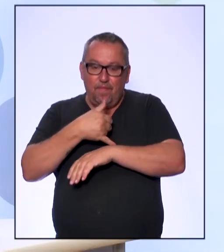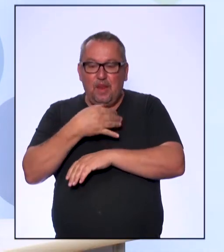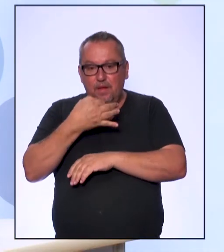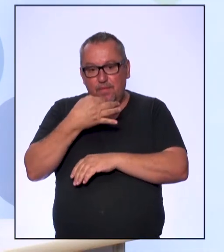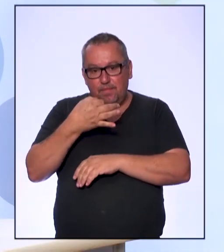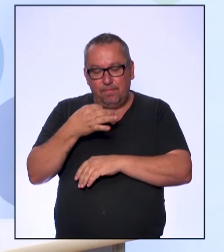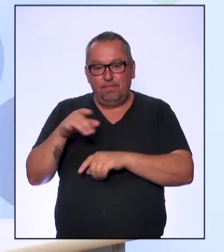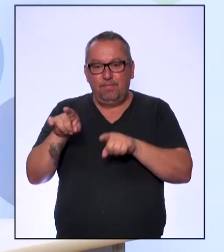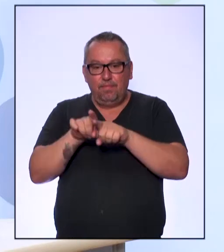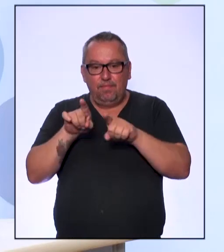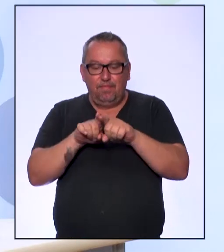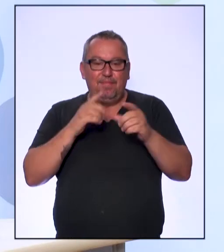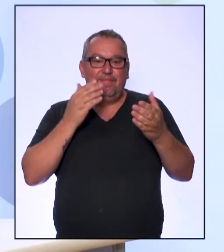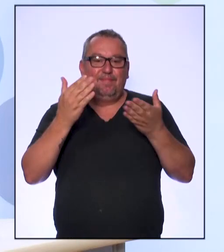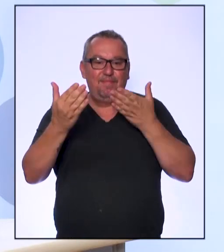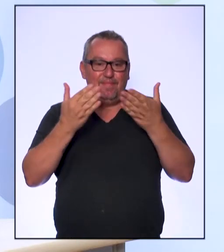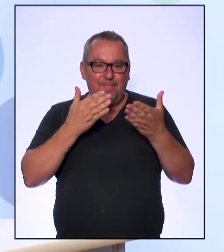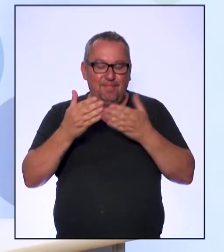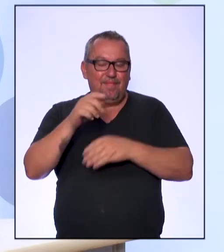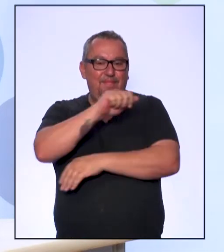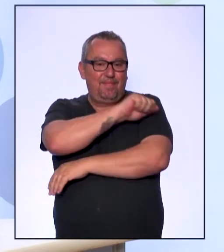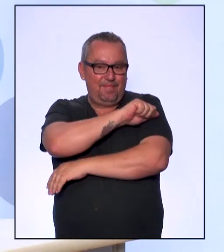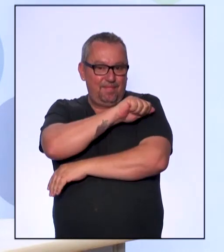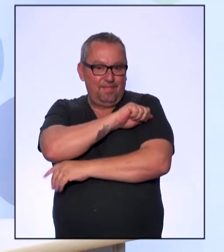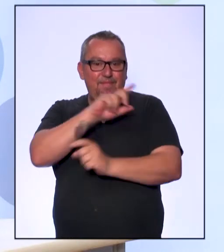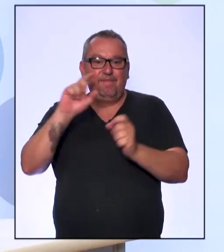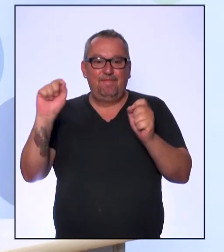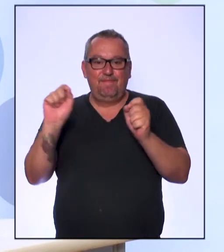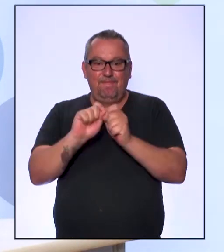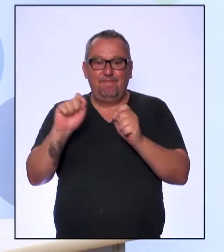interessante a comparação que a aluna fez.